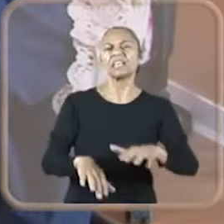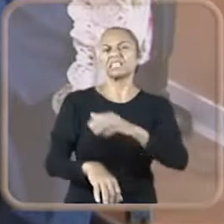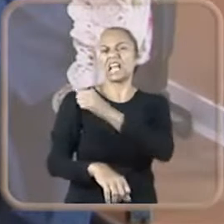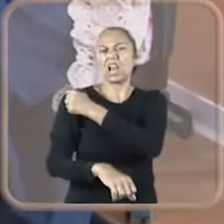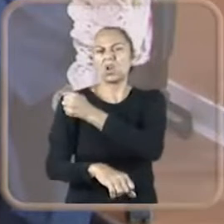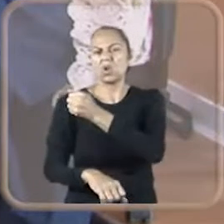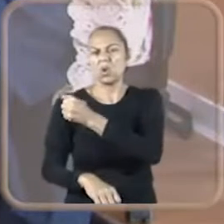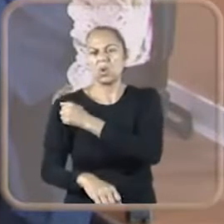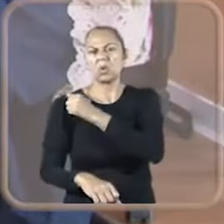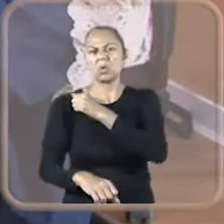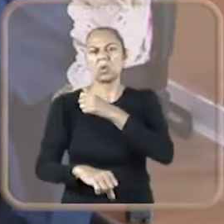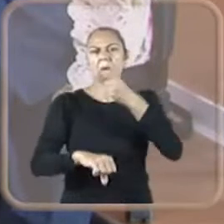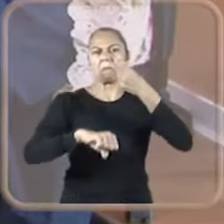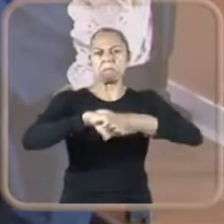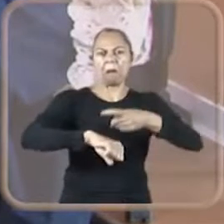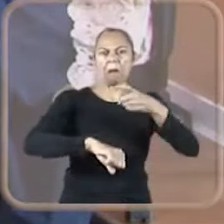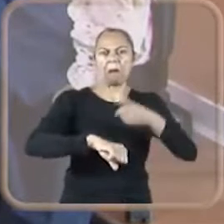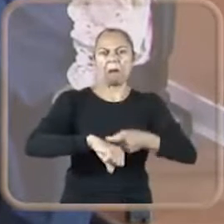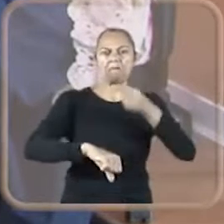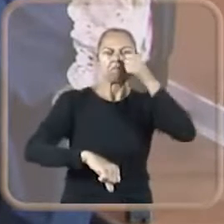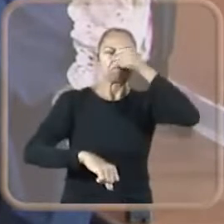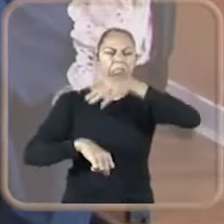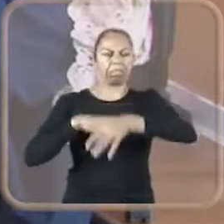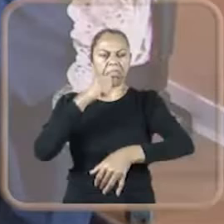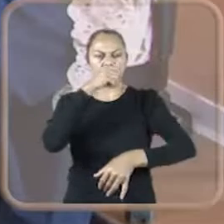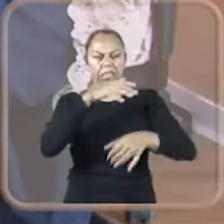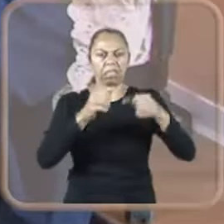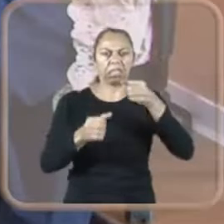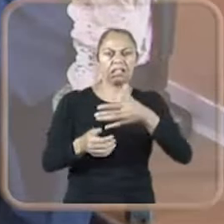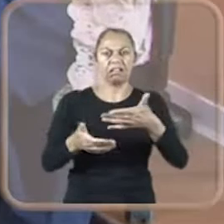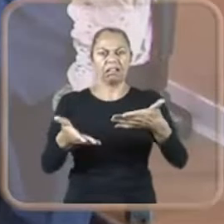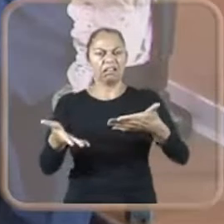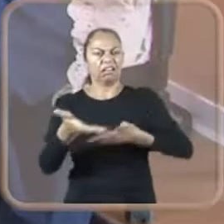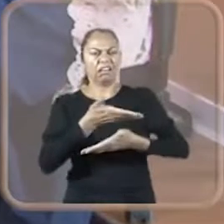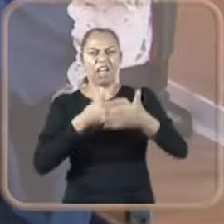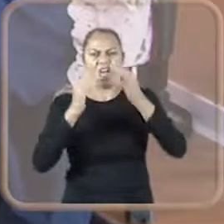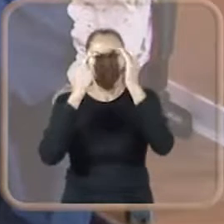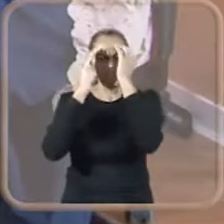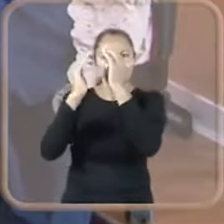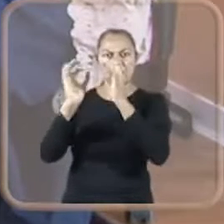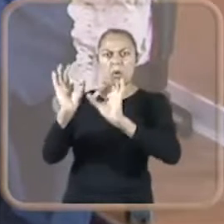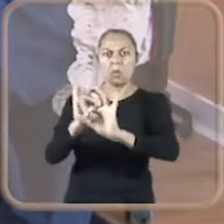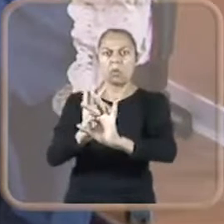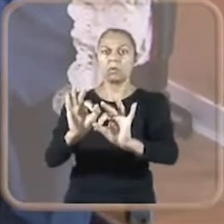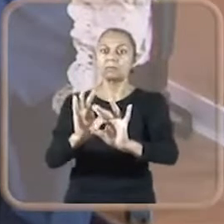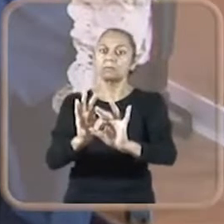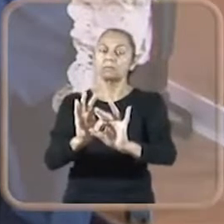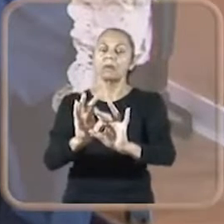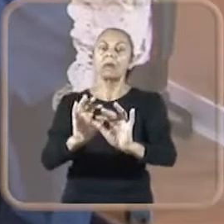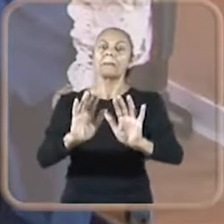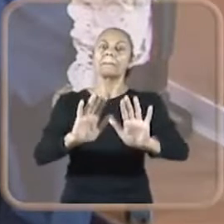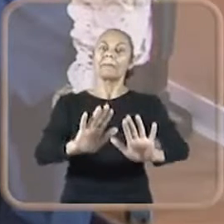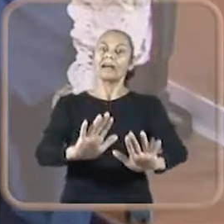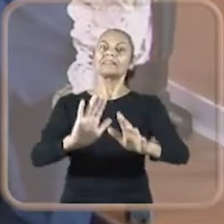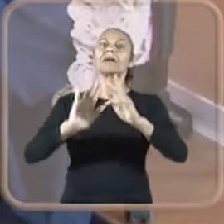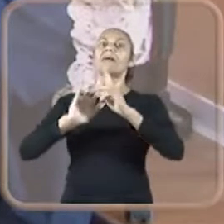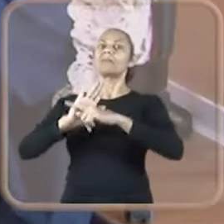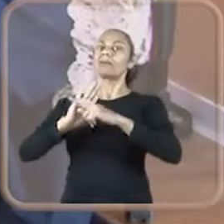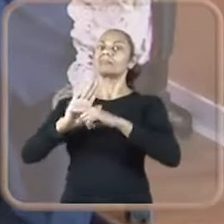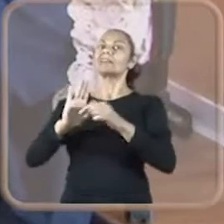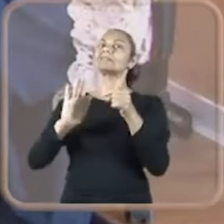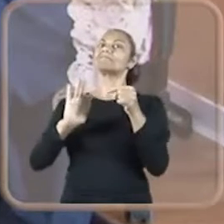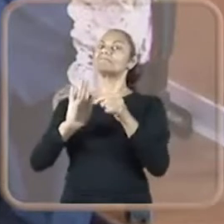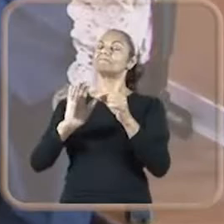relacionamentos na escola, como eu disse anteriormente, que às vezes é tão difícil, né? Realmente, Wagner, assim,